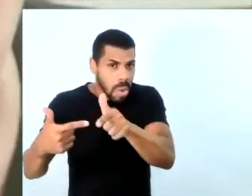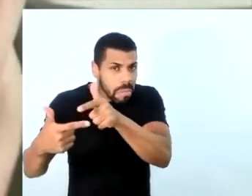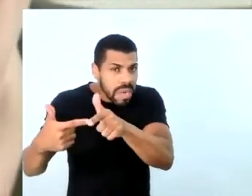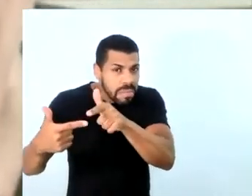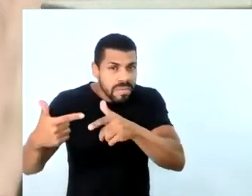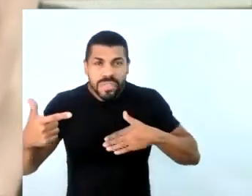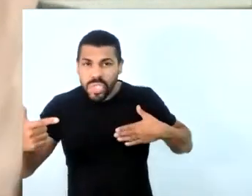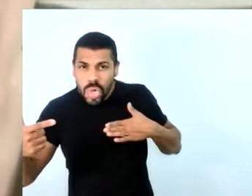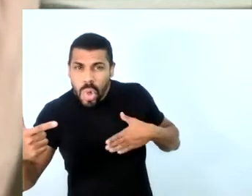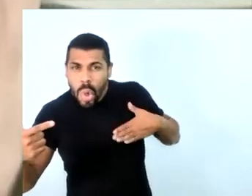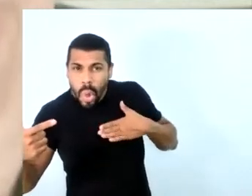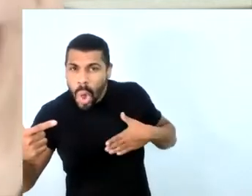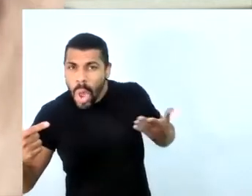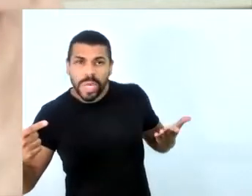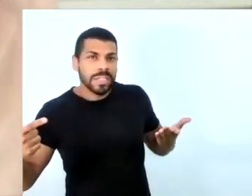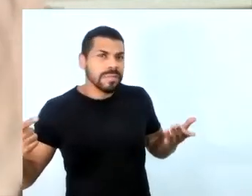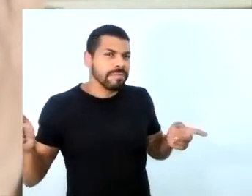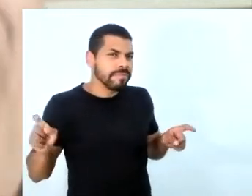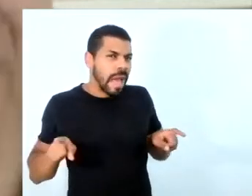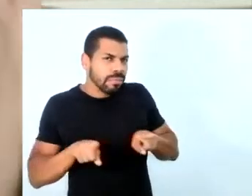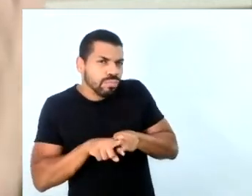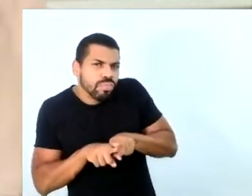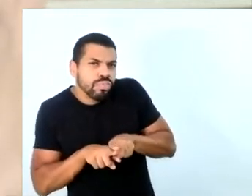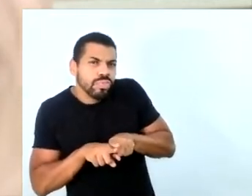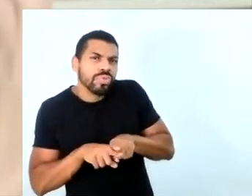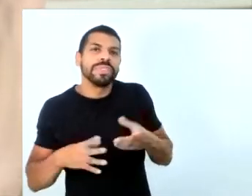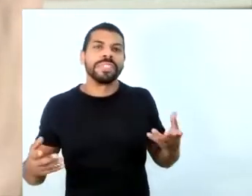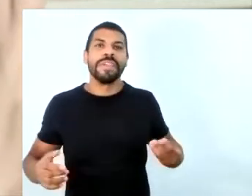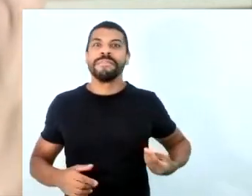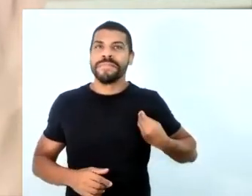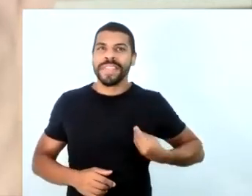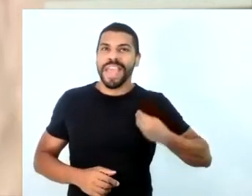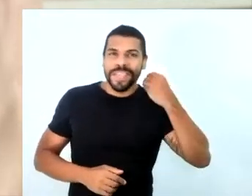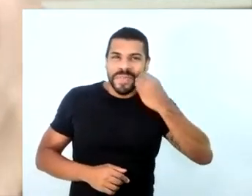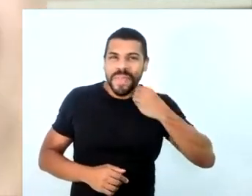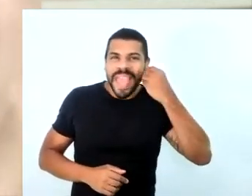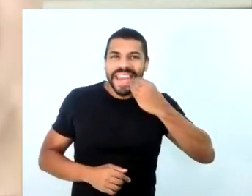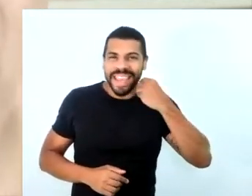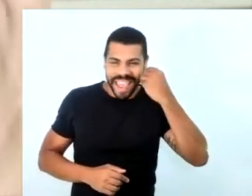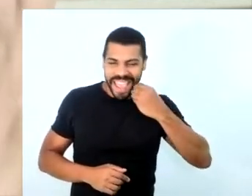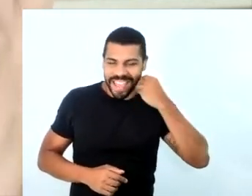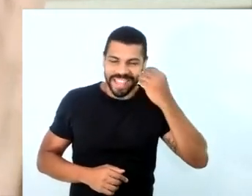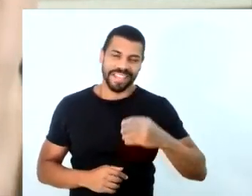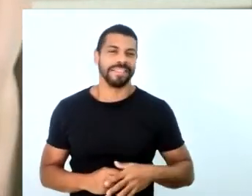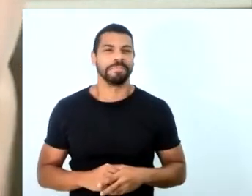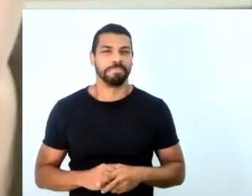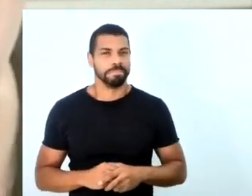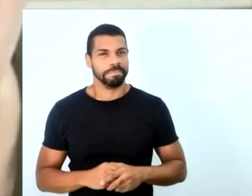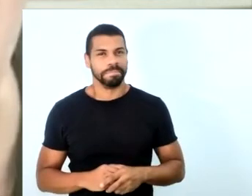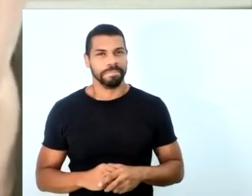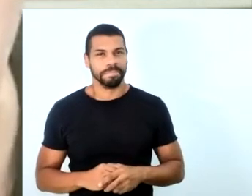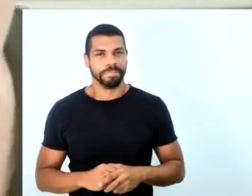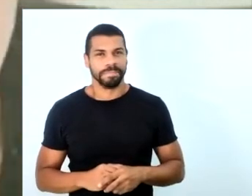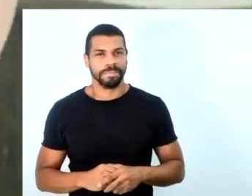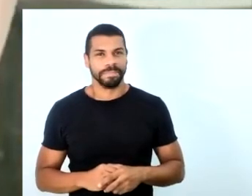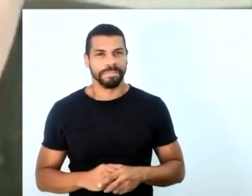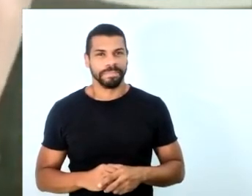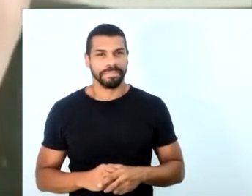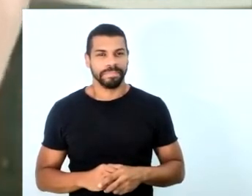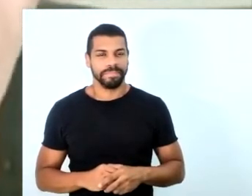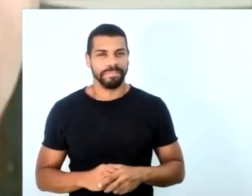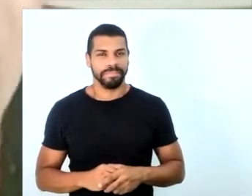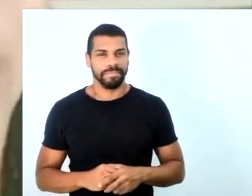gosta dessa colaboração simultânea, de estar no set e viver a gravação para você poder montar.